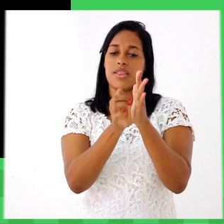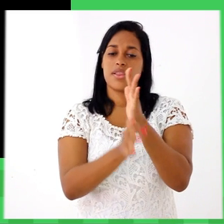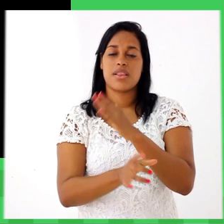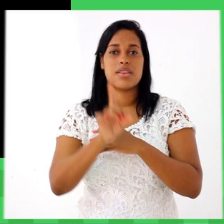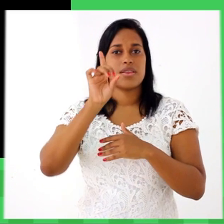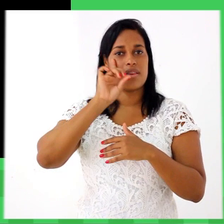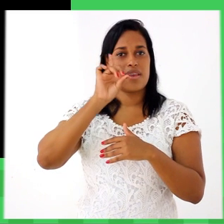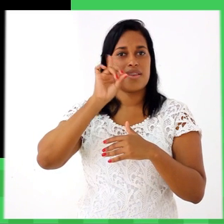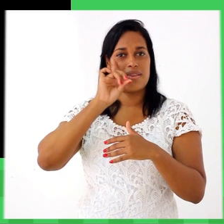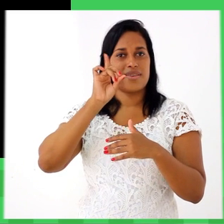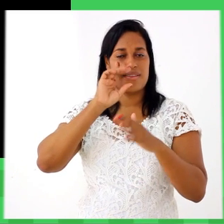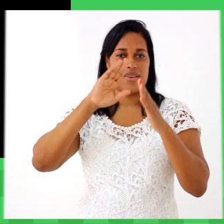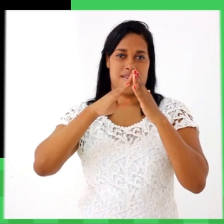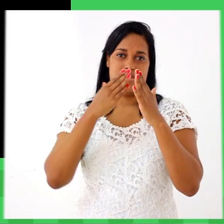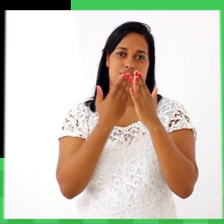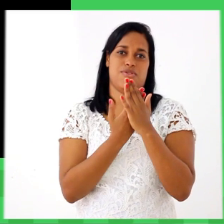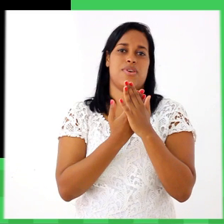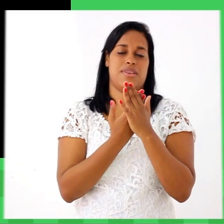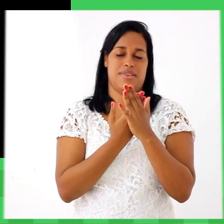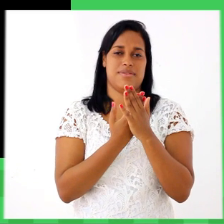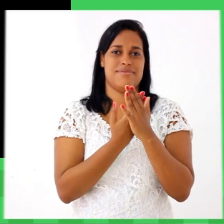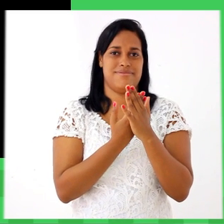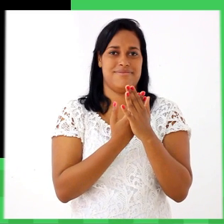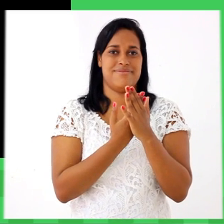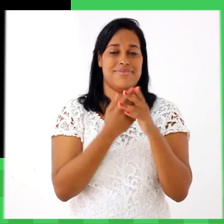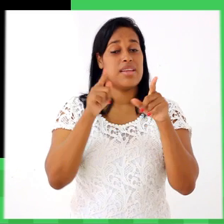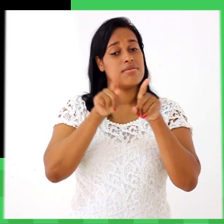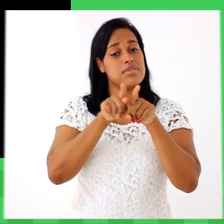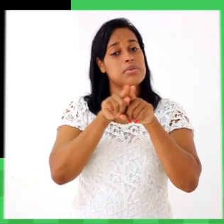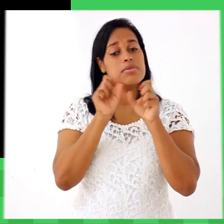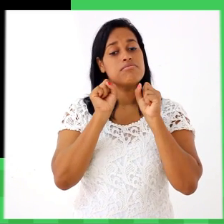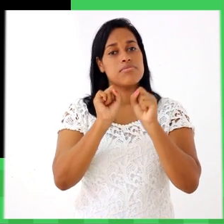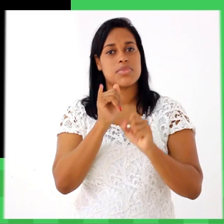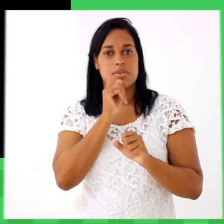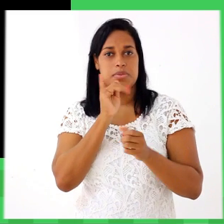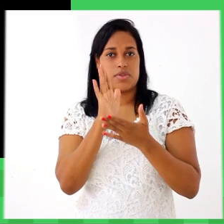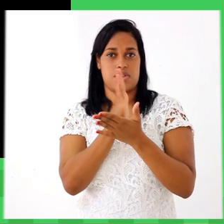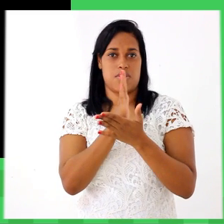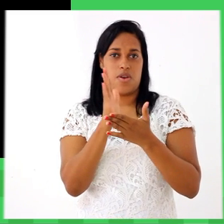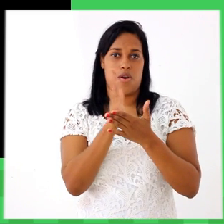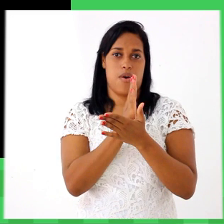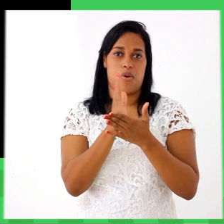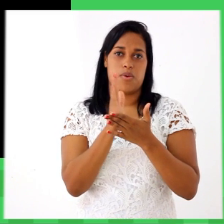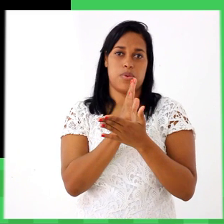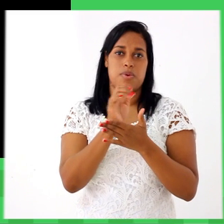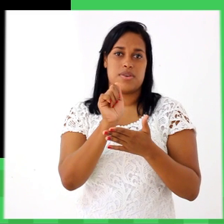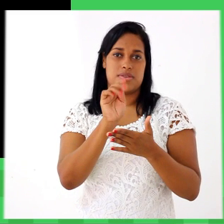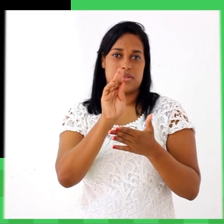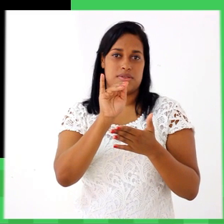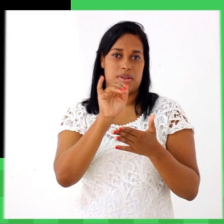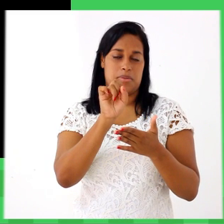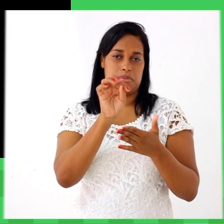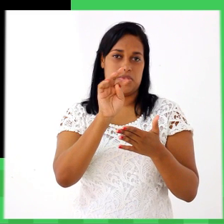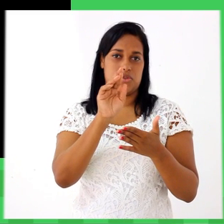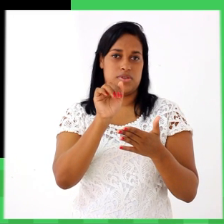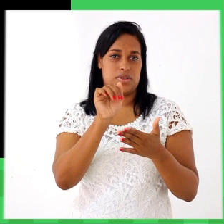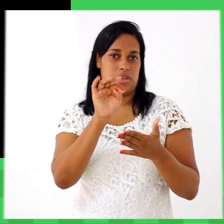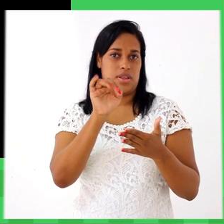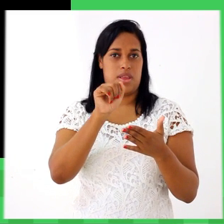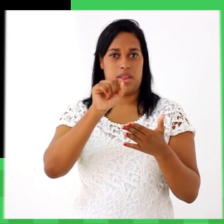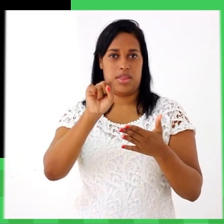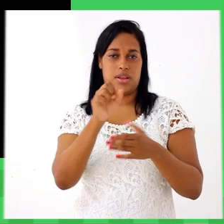ali. São personificações. Mas podem ter também entidades abstratas, como por exemplo,